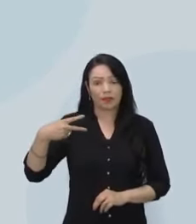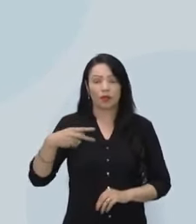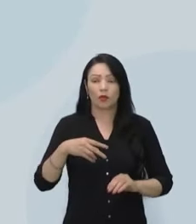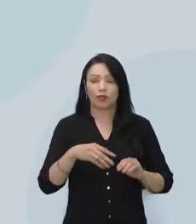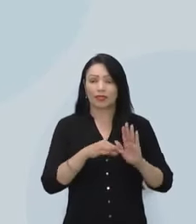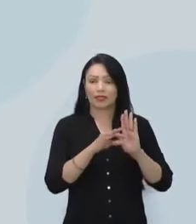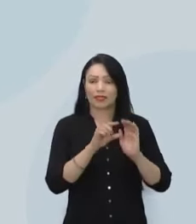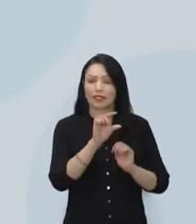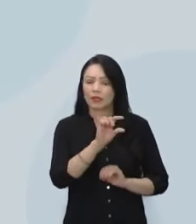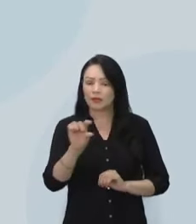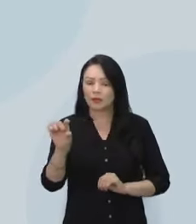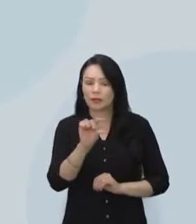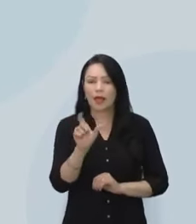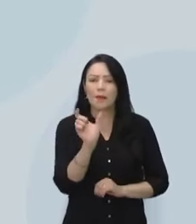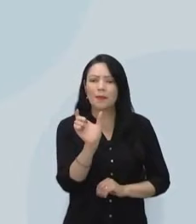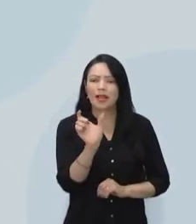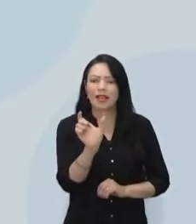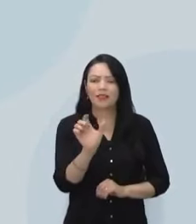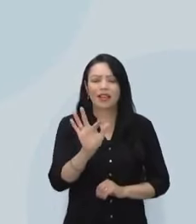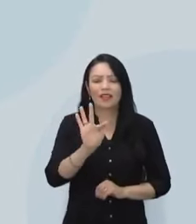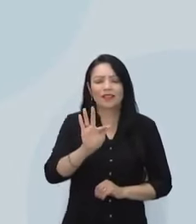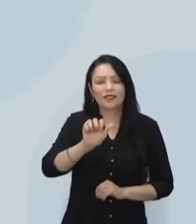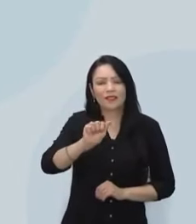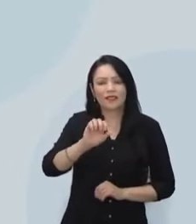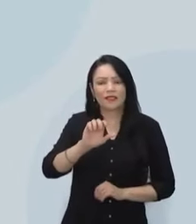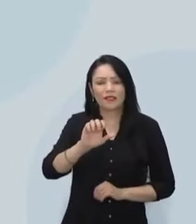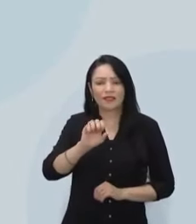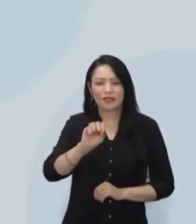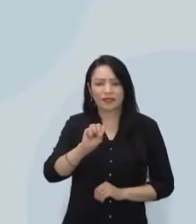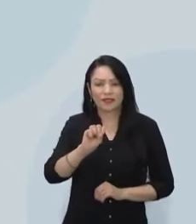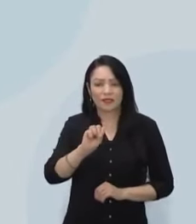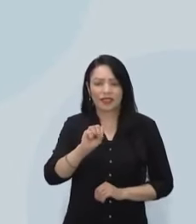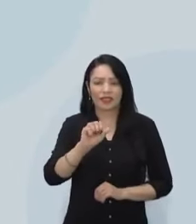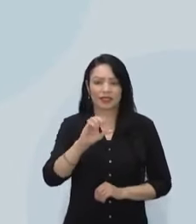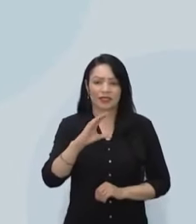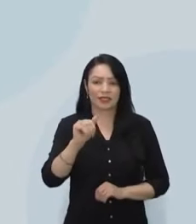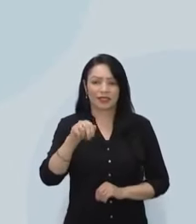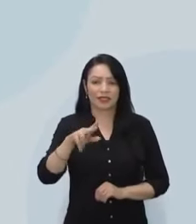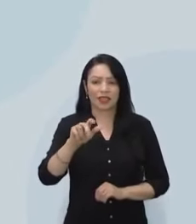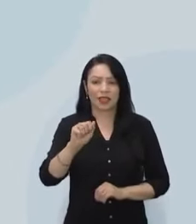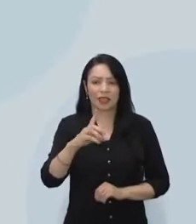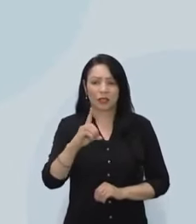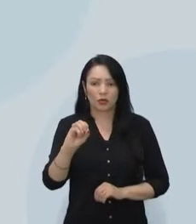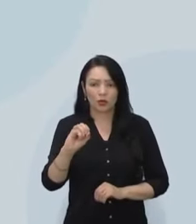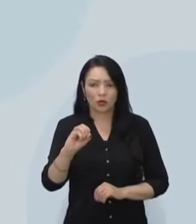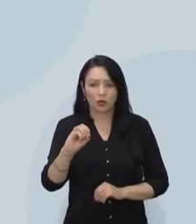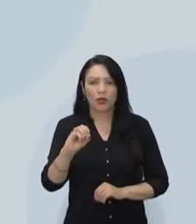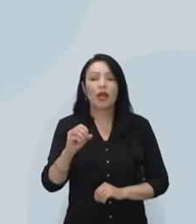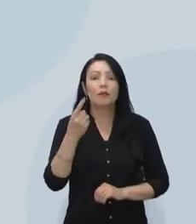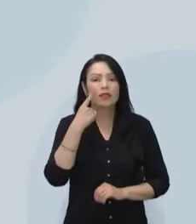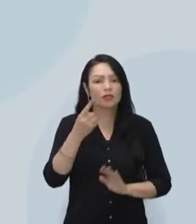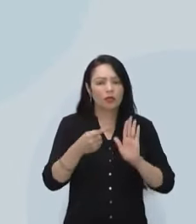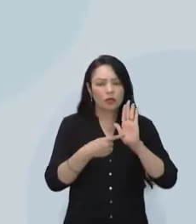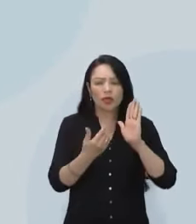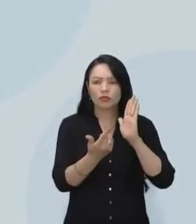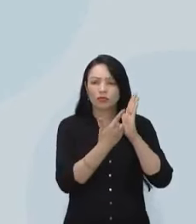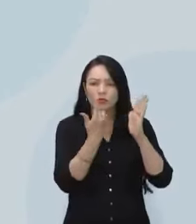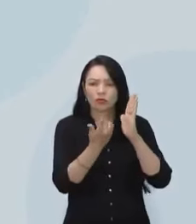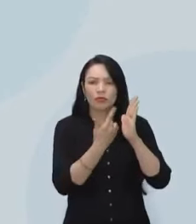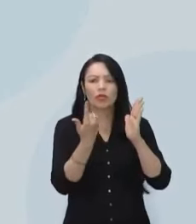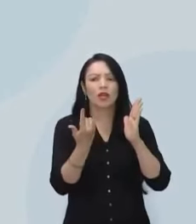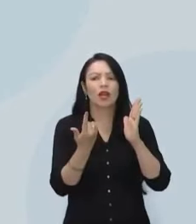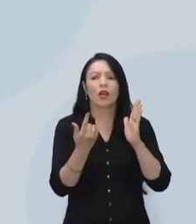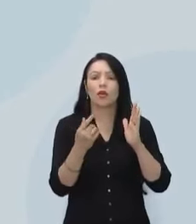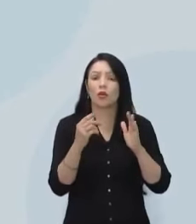palavra fascinado está entre aspas, foi escrita entre aspas. Para quê? Para apontar o nome de uma obra, para indicar uma